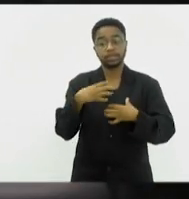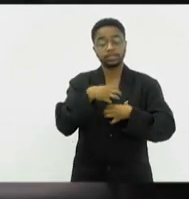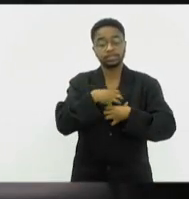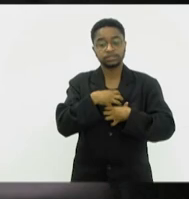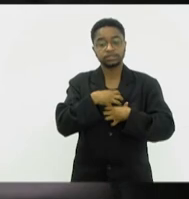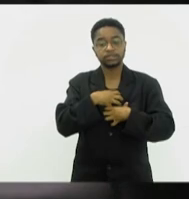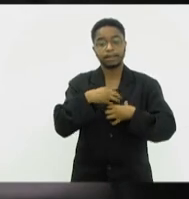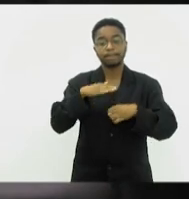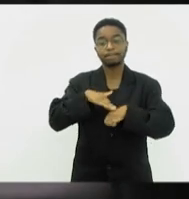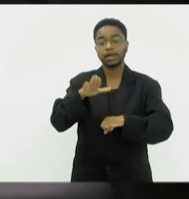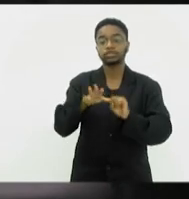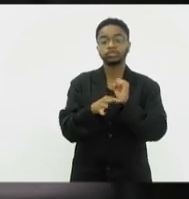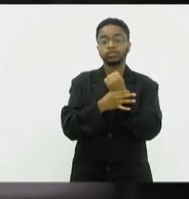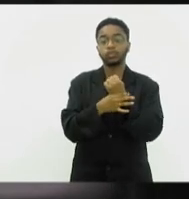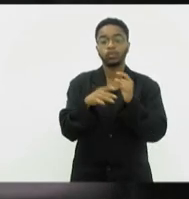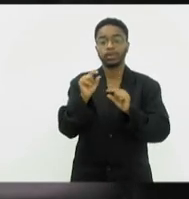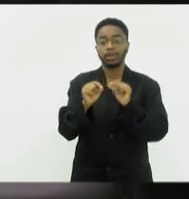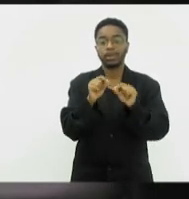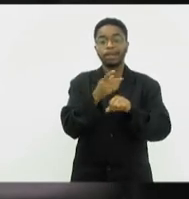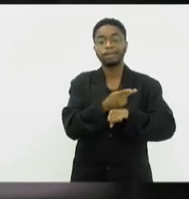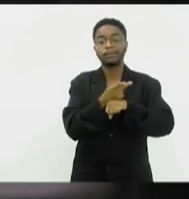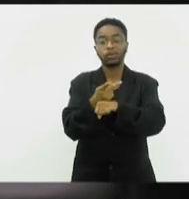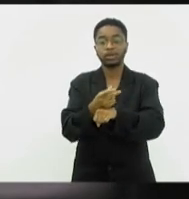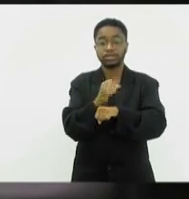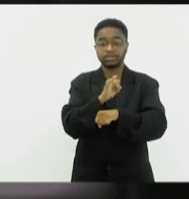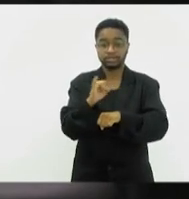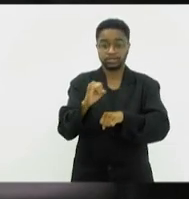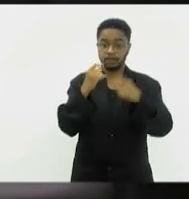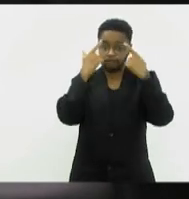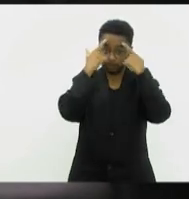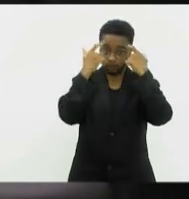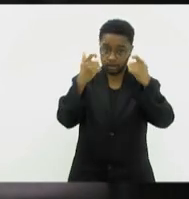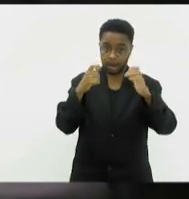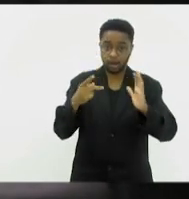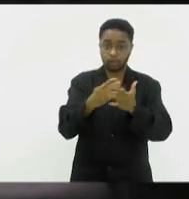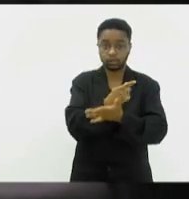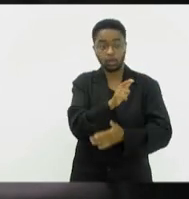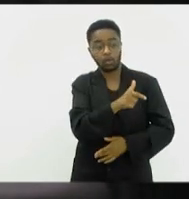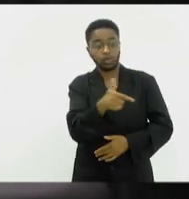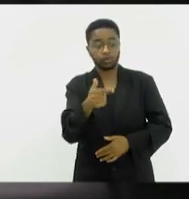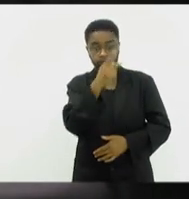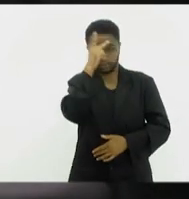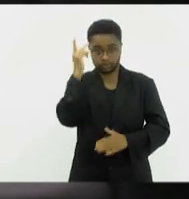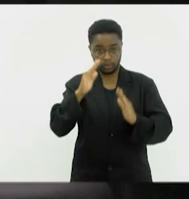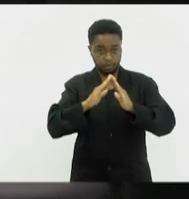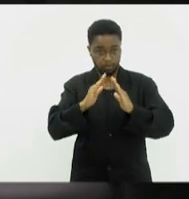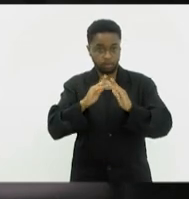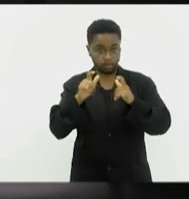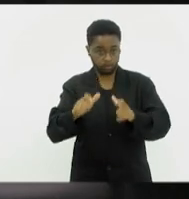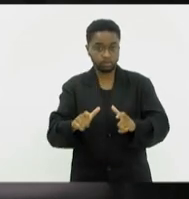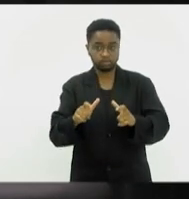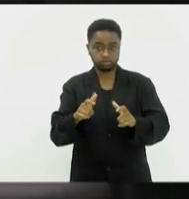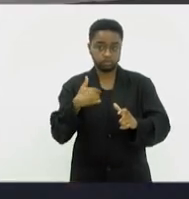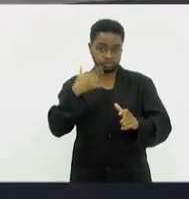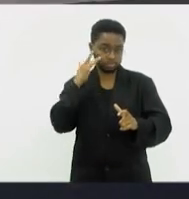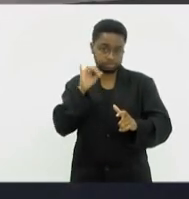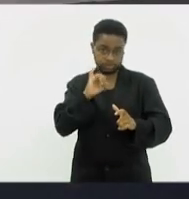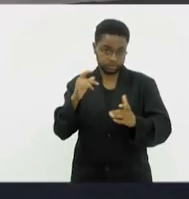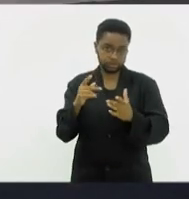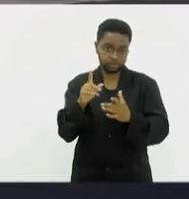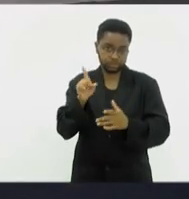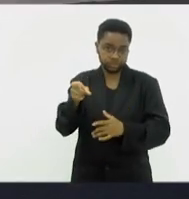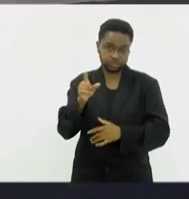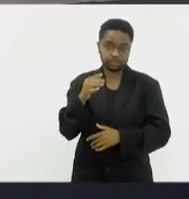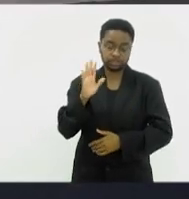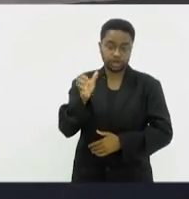mais seguras de buscar quando a violência, a violação é de outro indivíduo, morador, que acontece também, não sei se já chegou o caso,